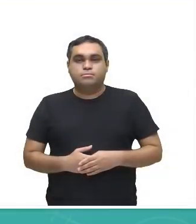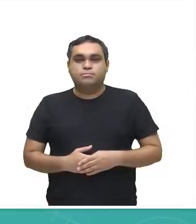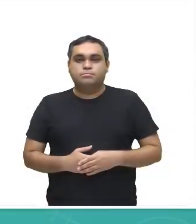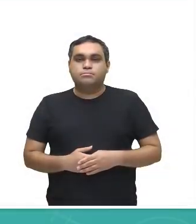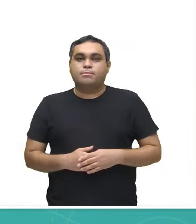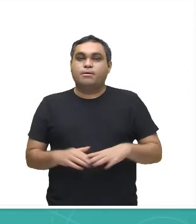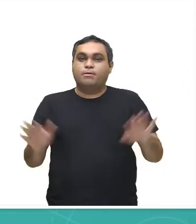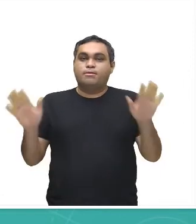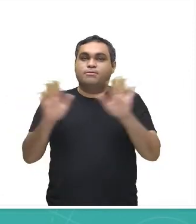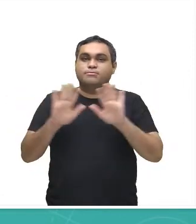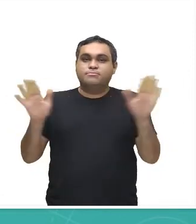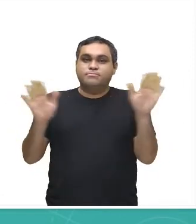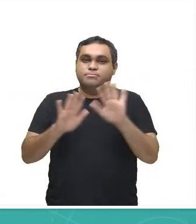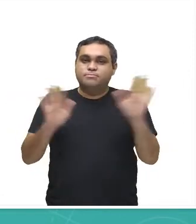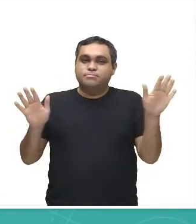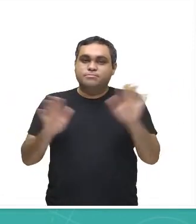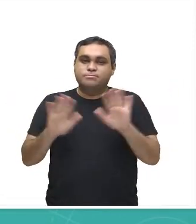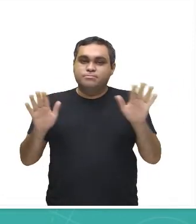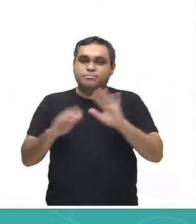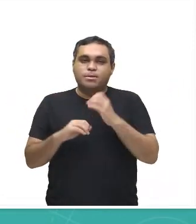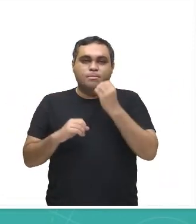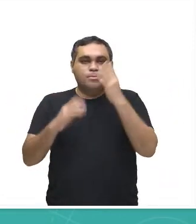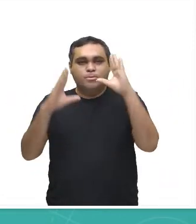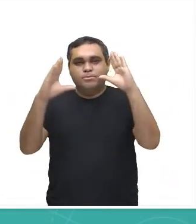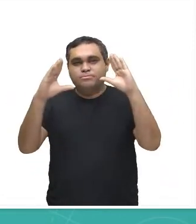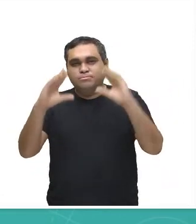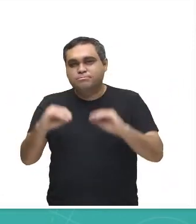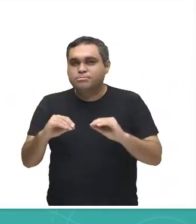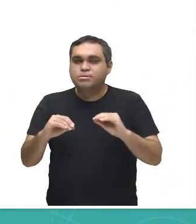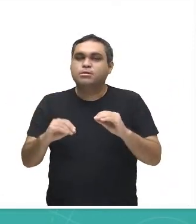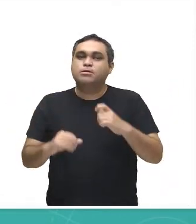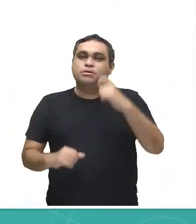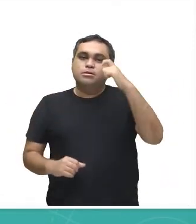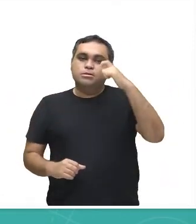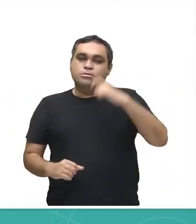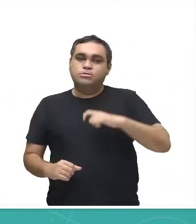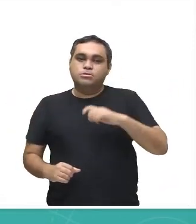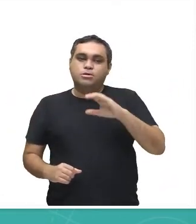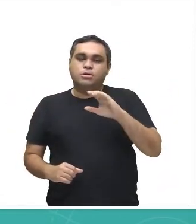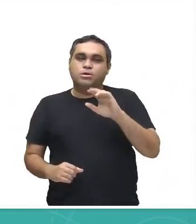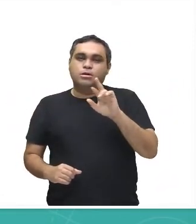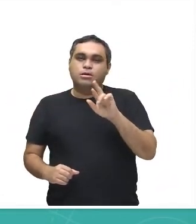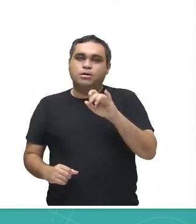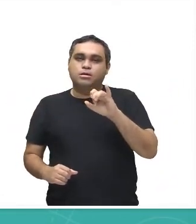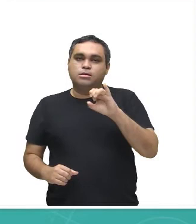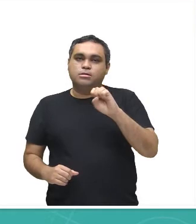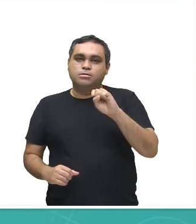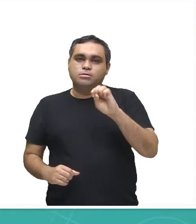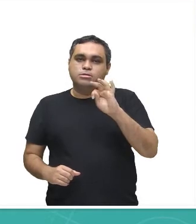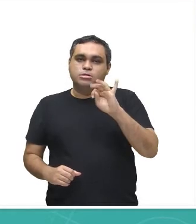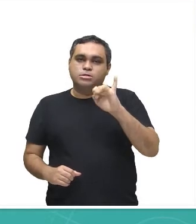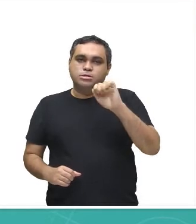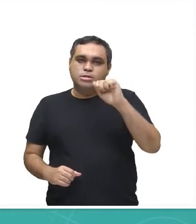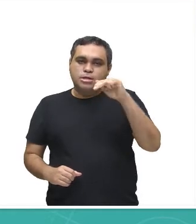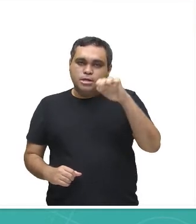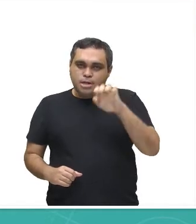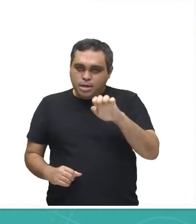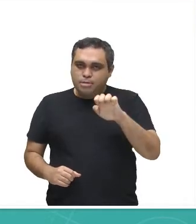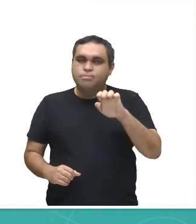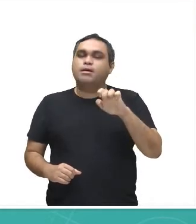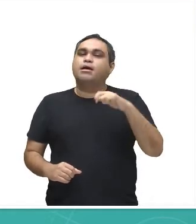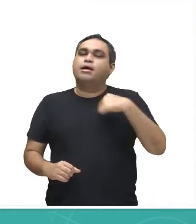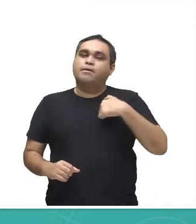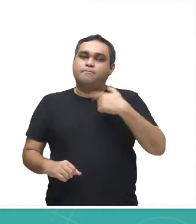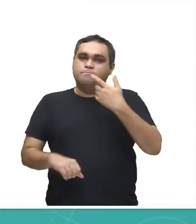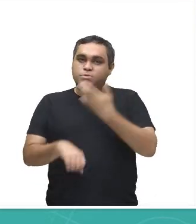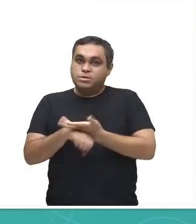Hi guys, good evening! Eu sou a teacher Cristiane Mourão, a sua descomplicadora da língua inglesa, e